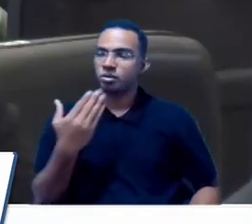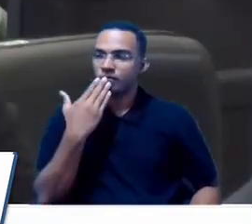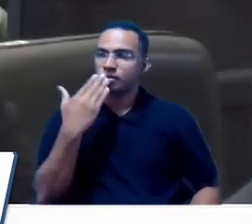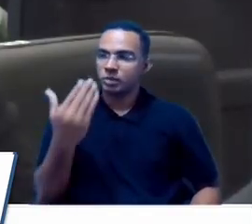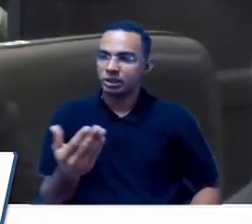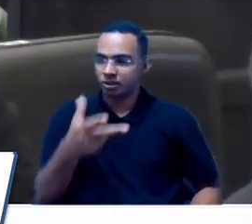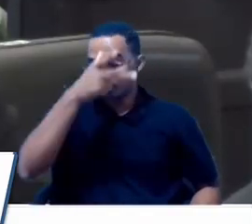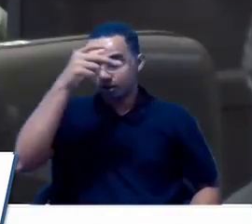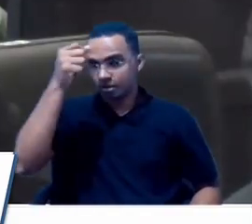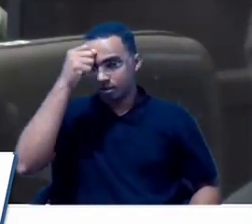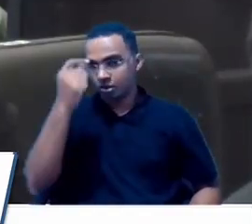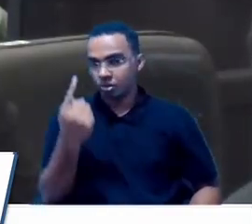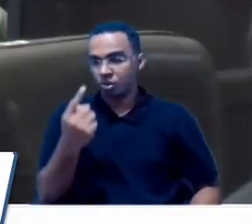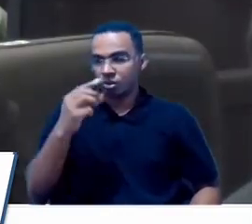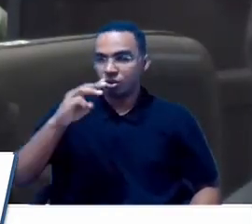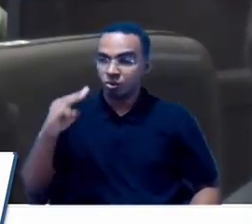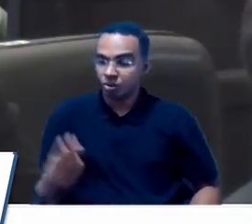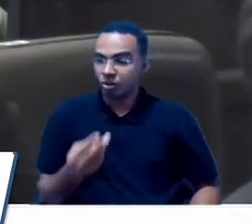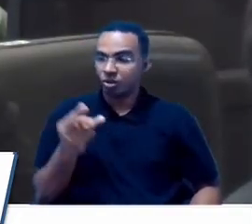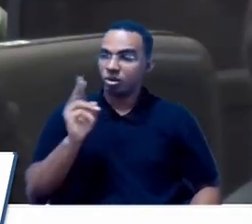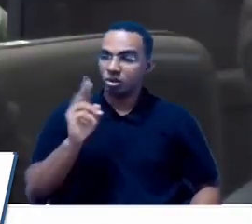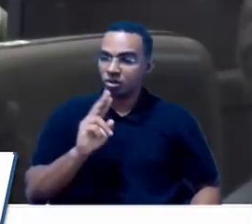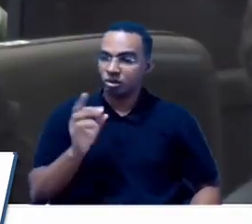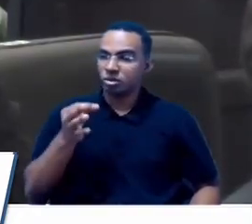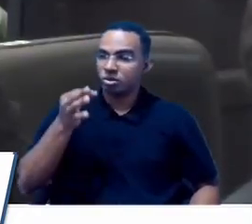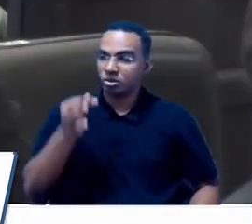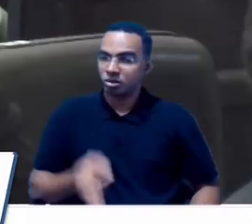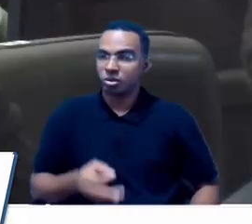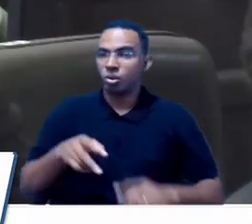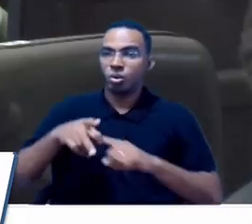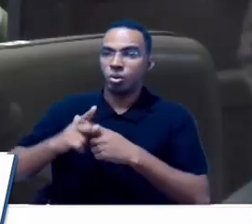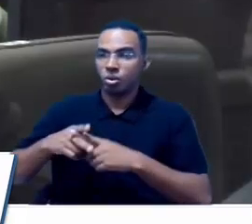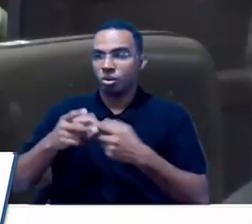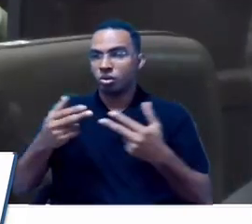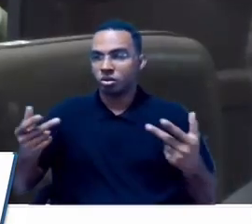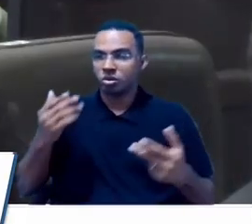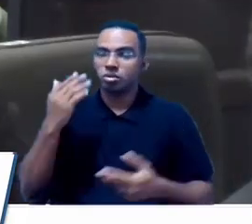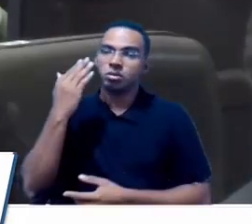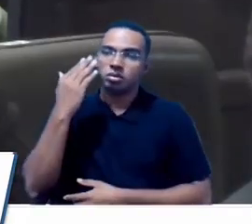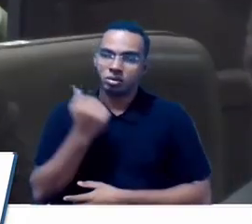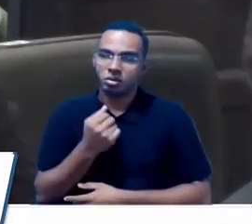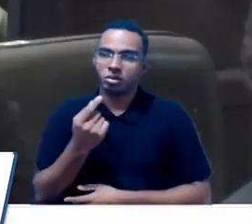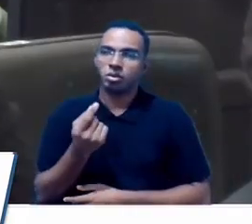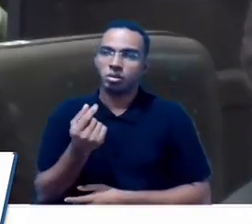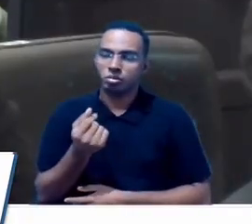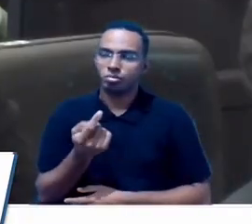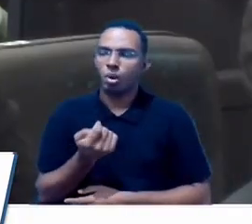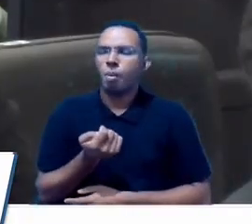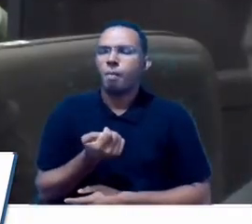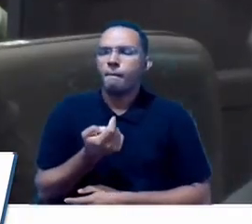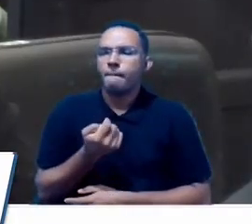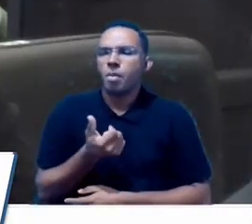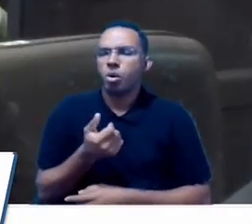prefeito R$ 1 milhão justamente para consertar algumas coisas. Sabíamos que o valor era irrisório, mas pelo